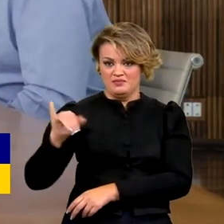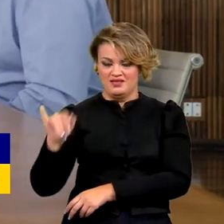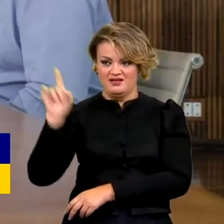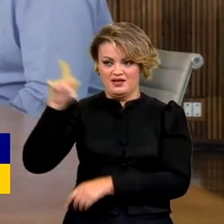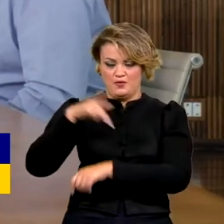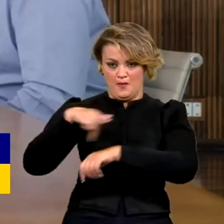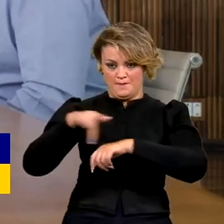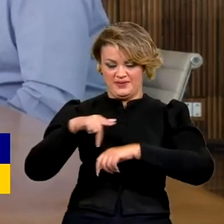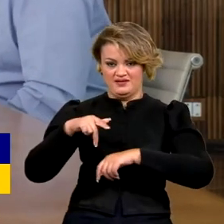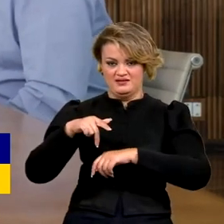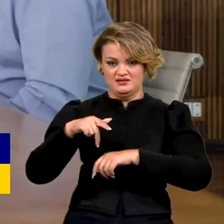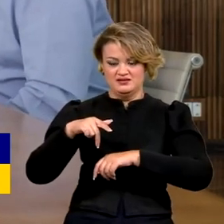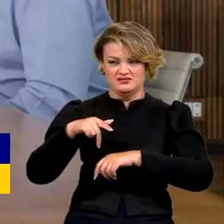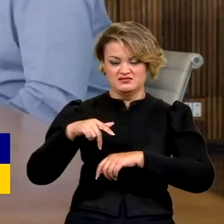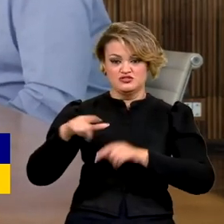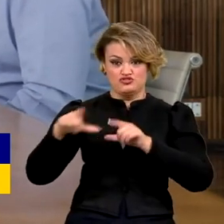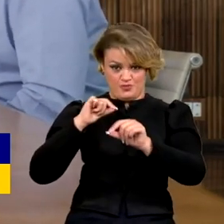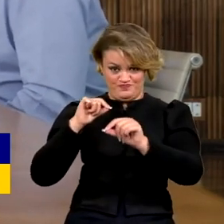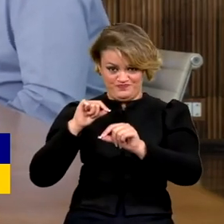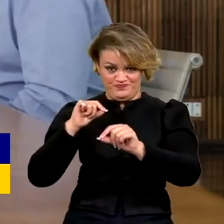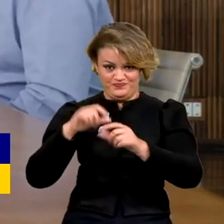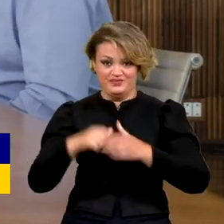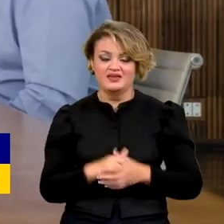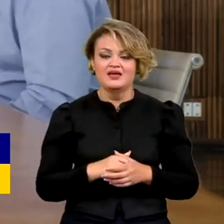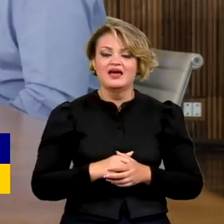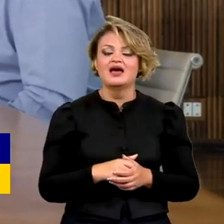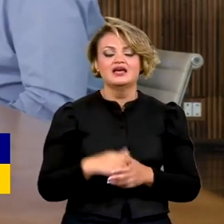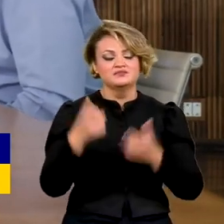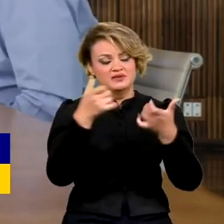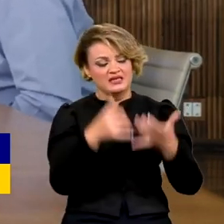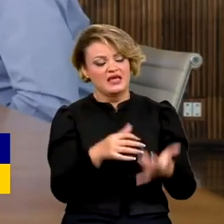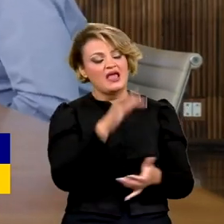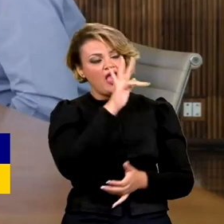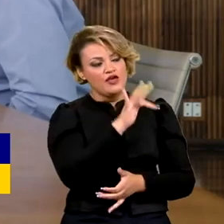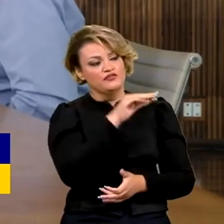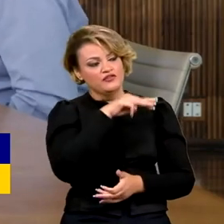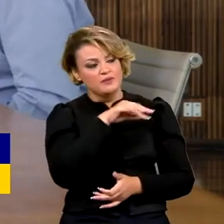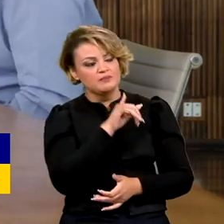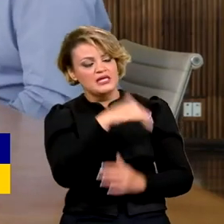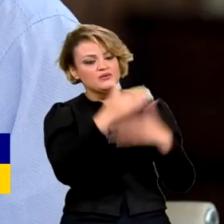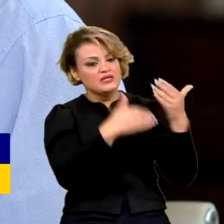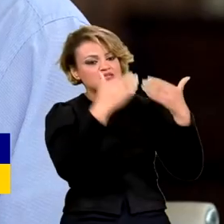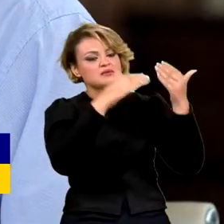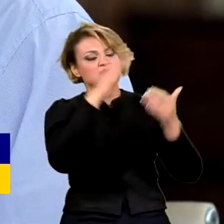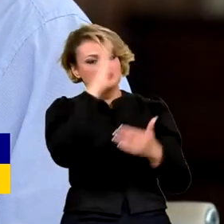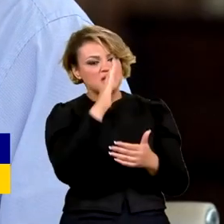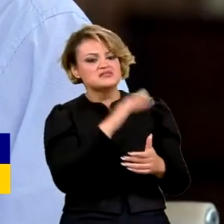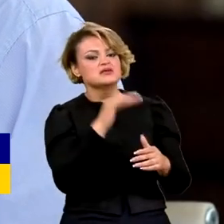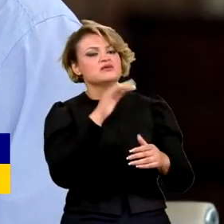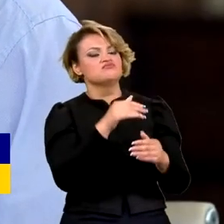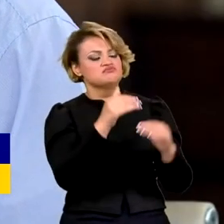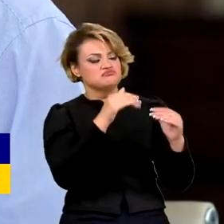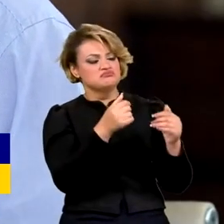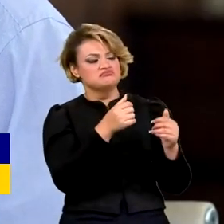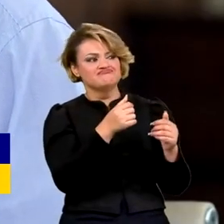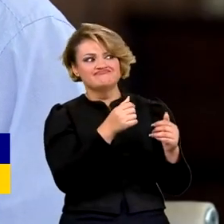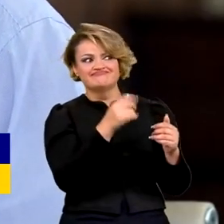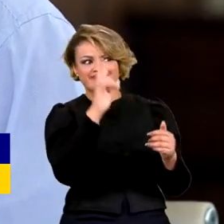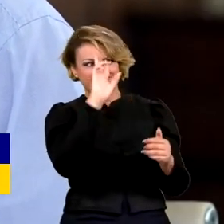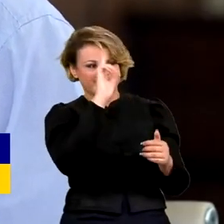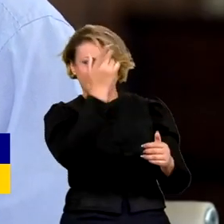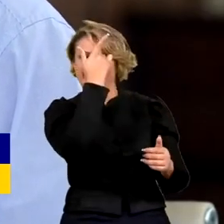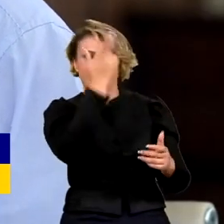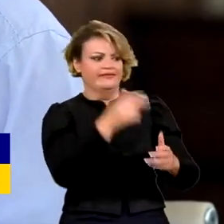do FMI sobre o crescimento do Brasil está equivocada quando chegar no final do ano que vem